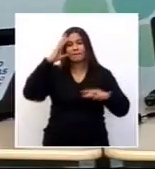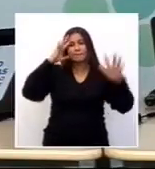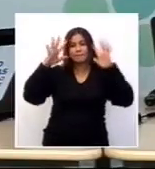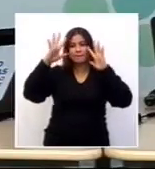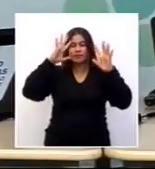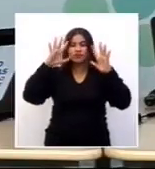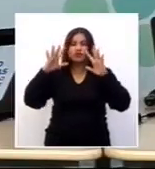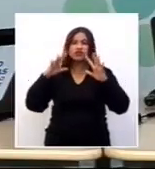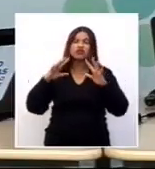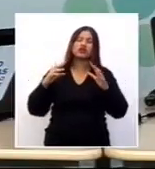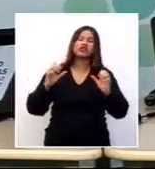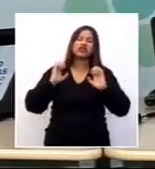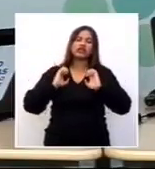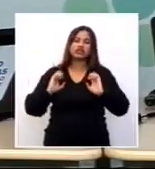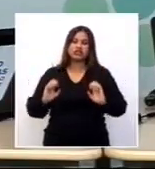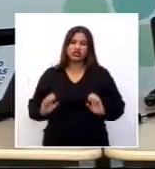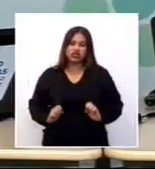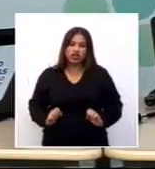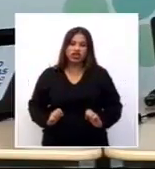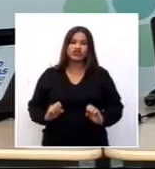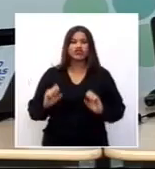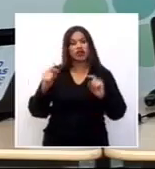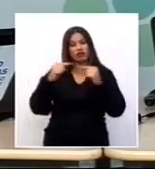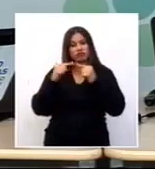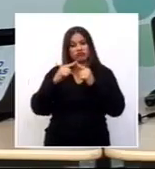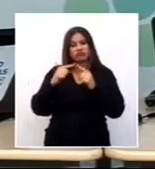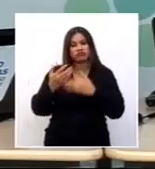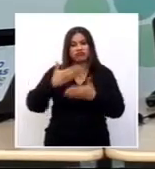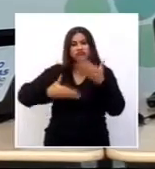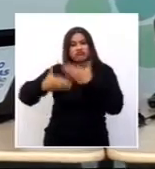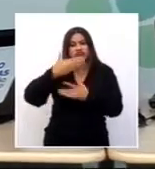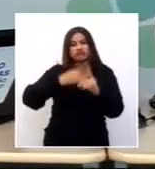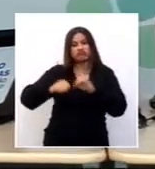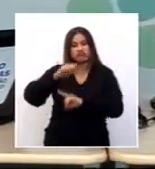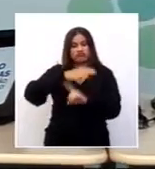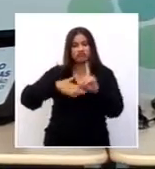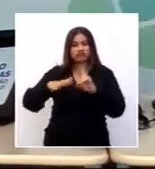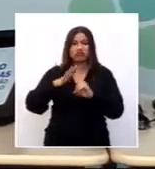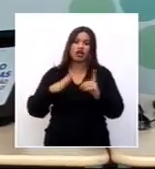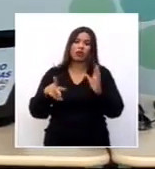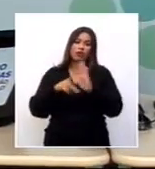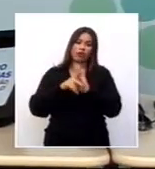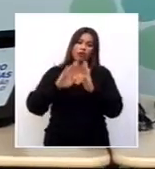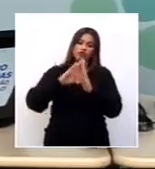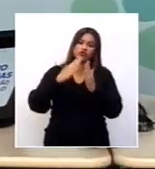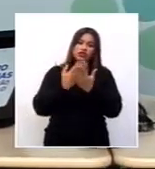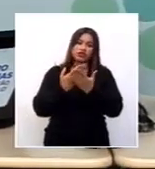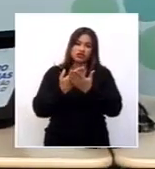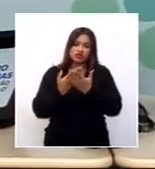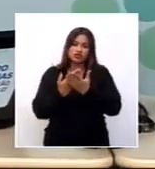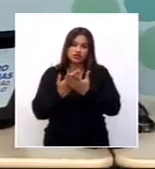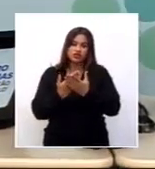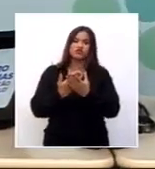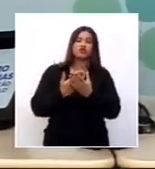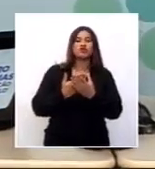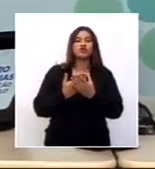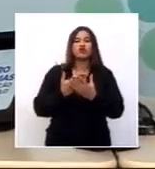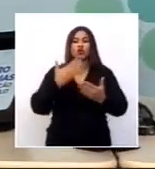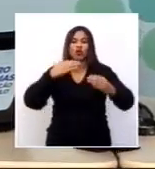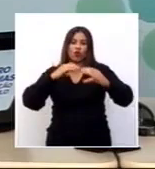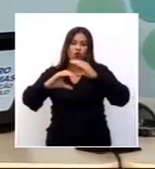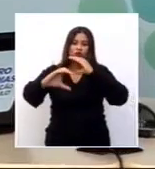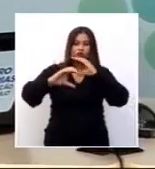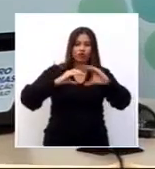e ética nas diversas práticas sociais, incluindo as escolares, para se comunicar, acessar e disseminar